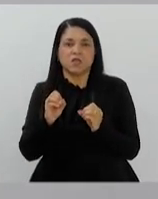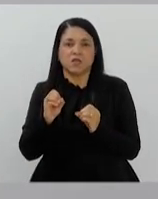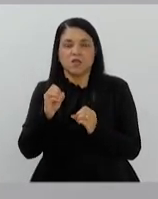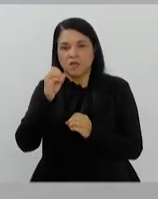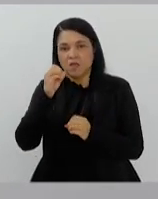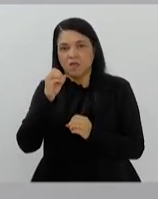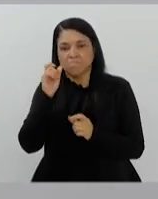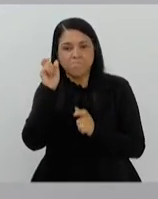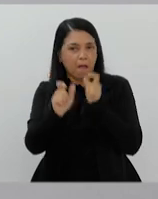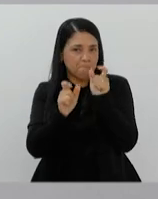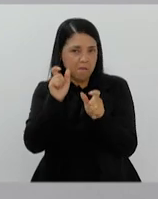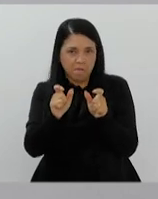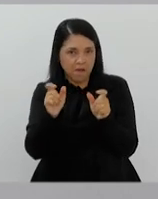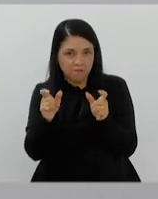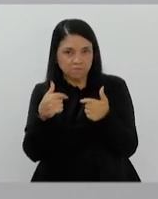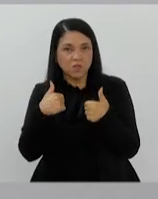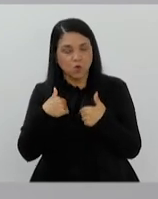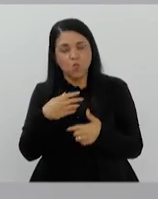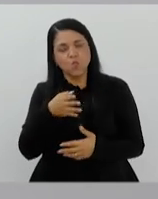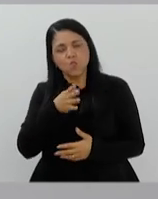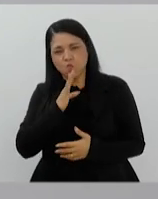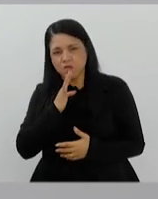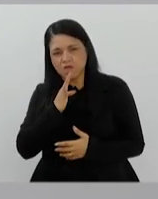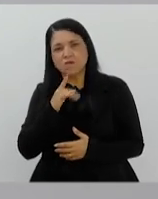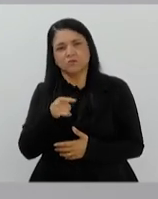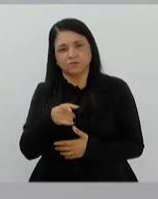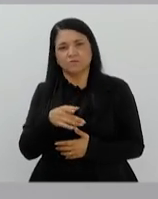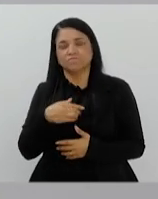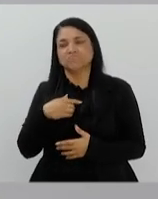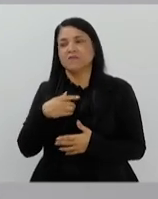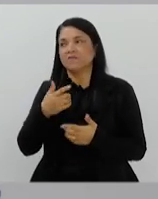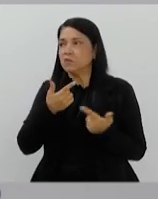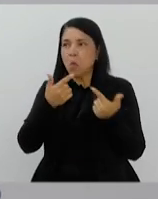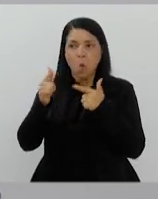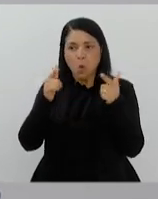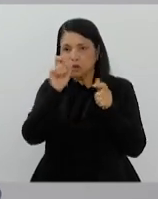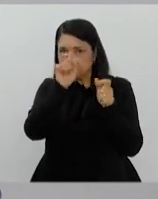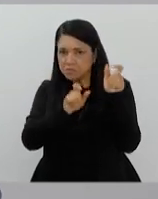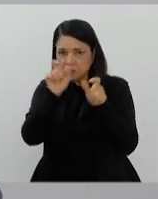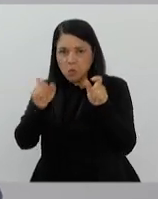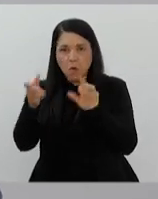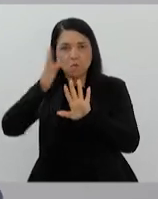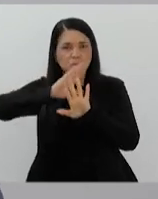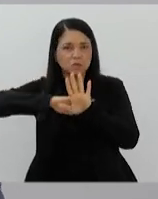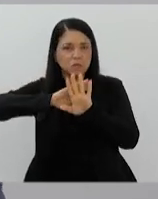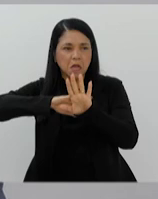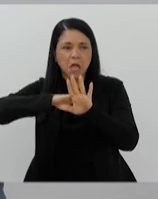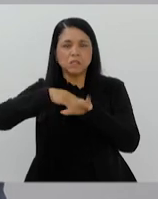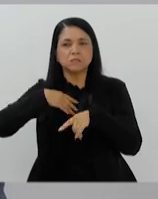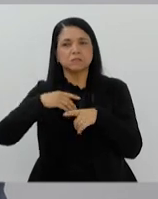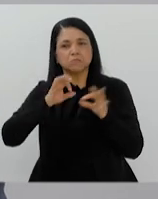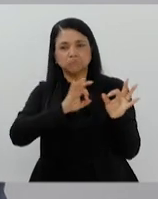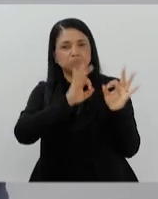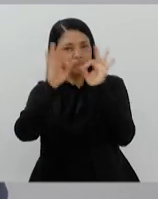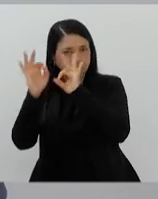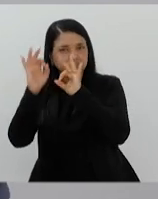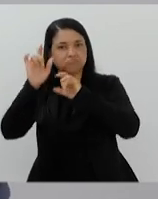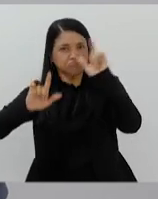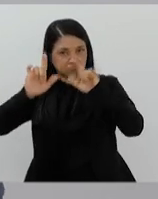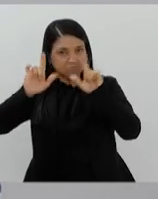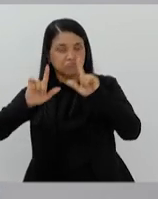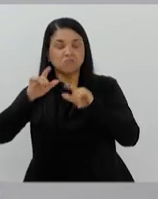já conheço não tô dizendo que parta da senhora não talvez parta por alguém por alguém que esteja nos ouvindo pela